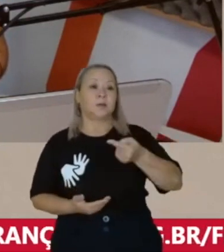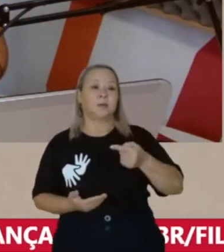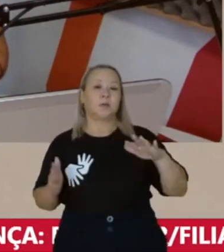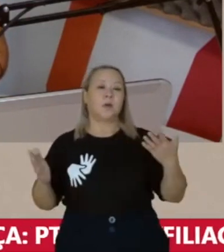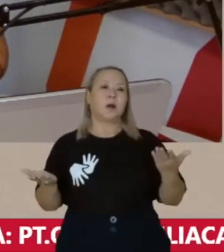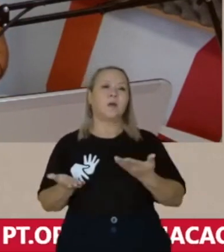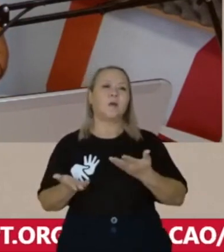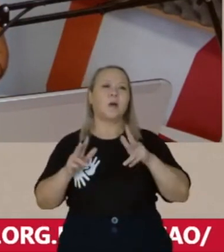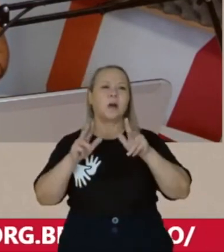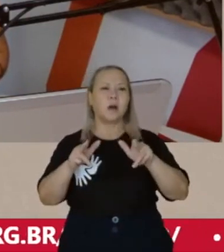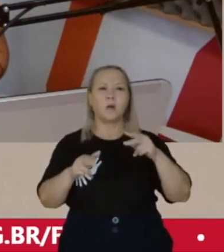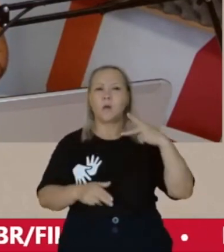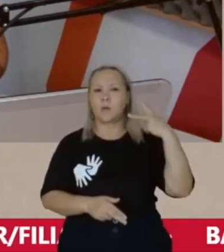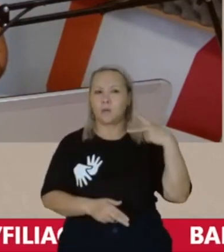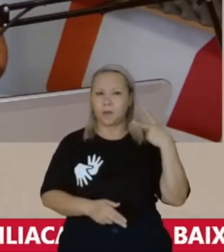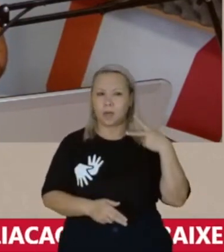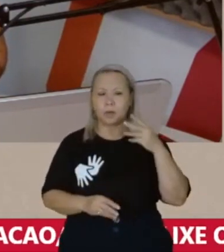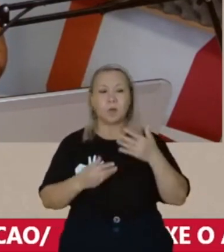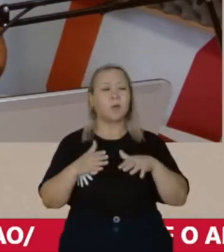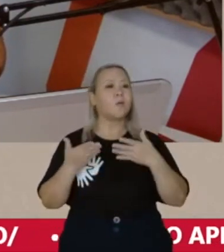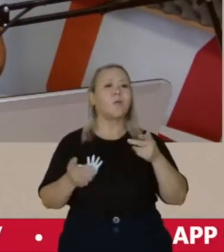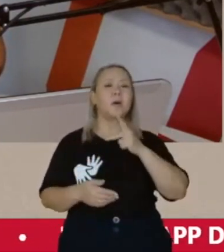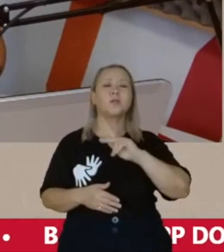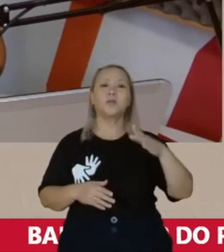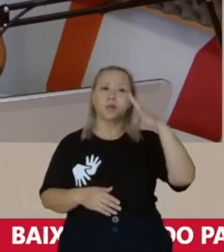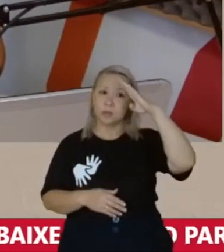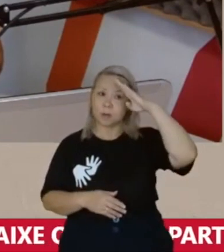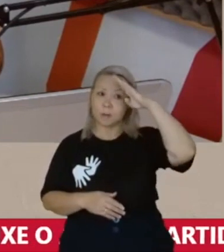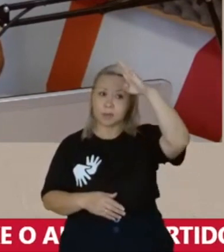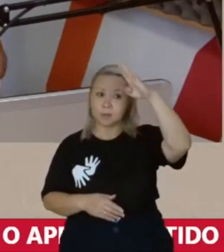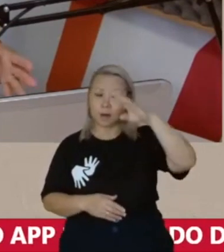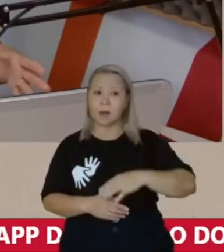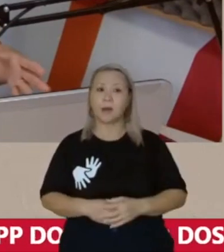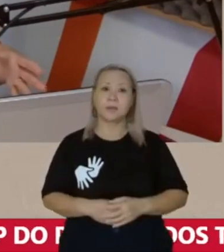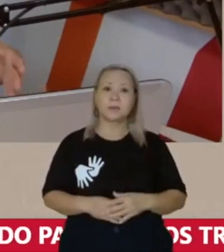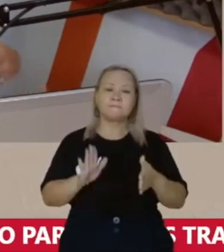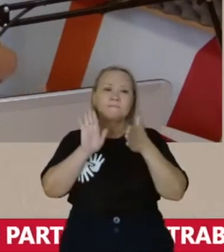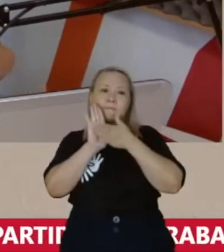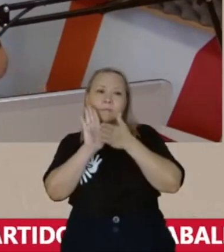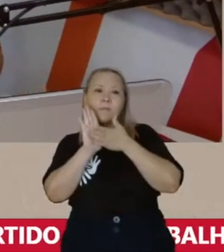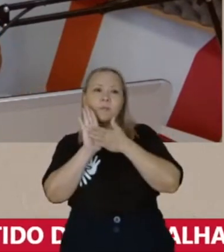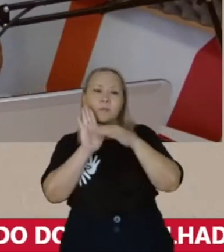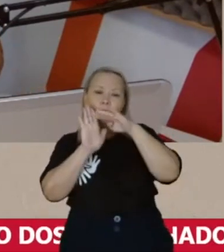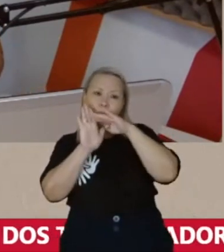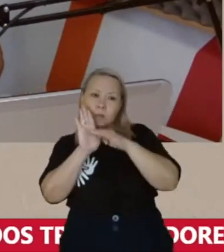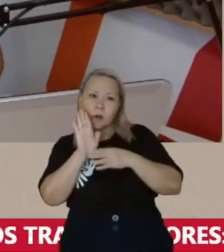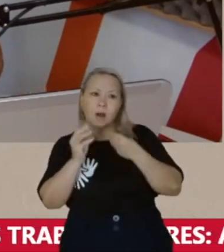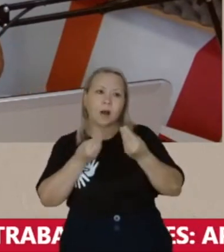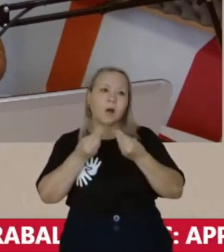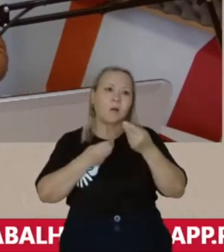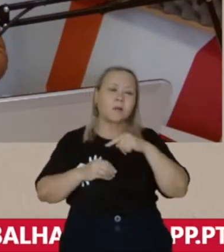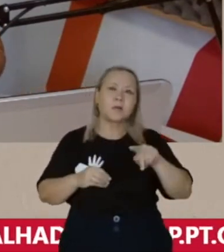agora como vereadora, quais são as suas principais pautas? Como é que foi a sua vontade